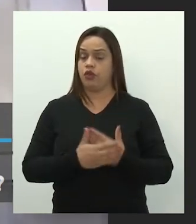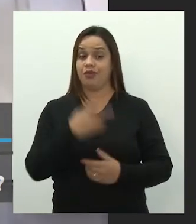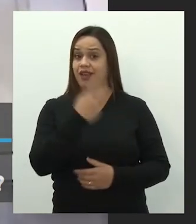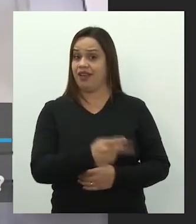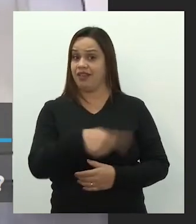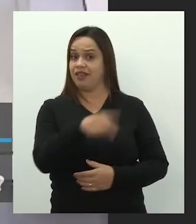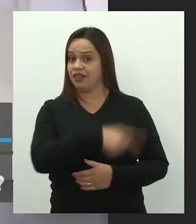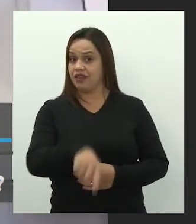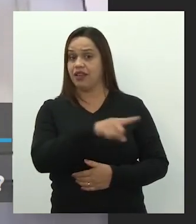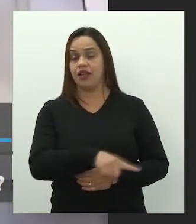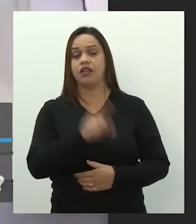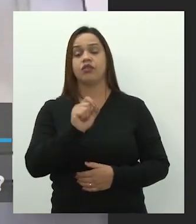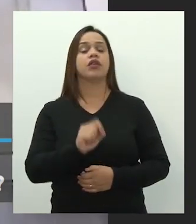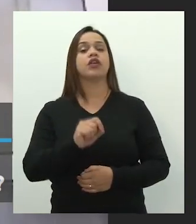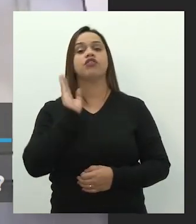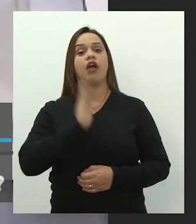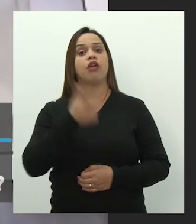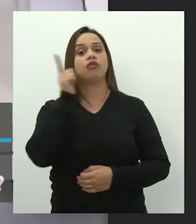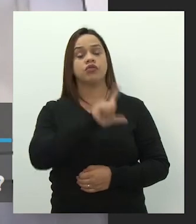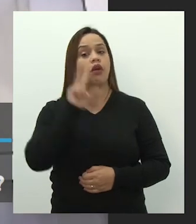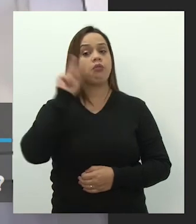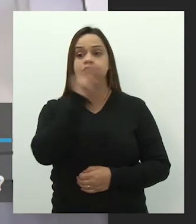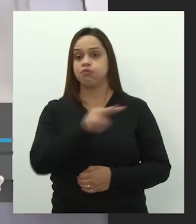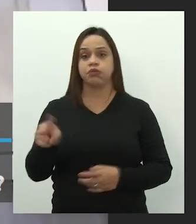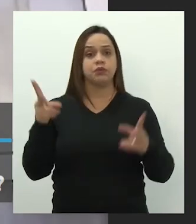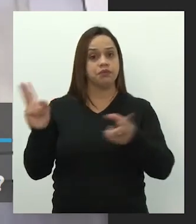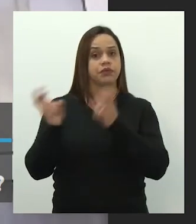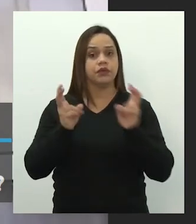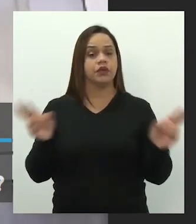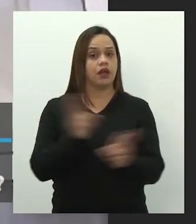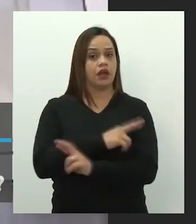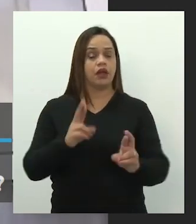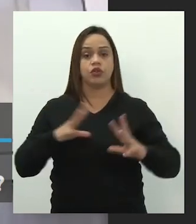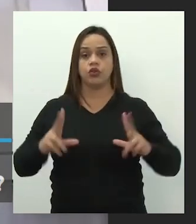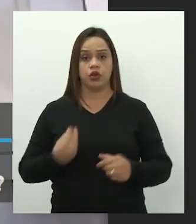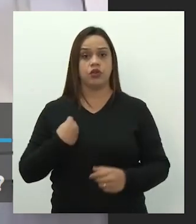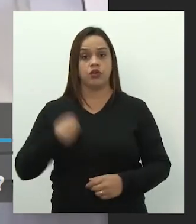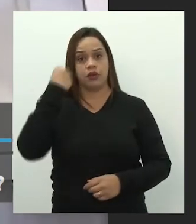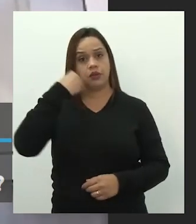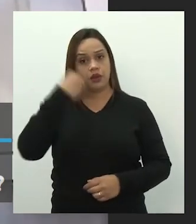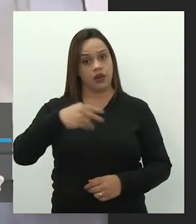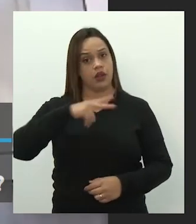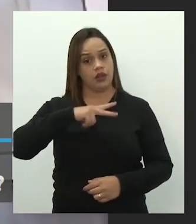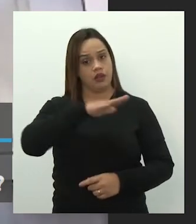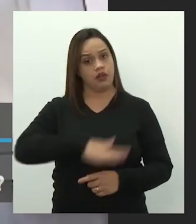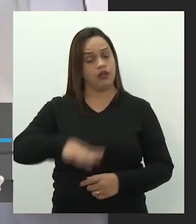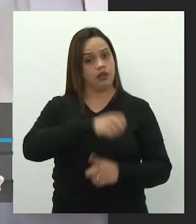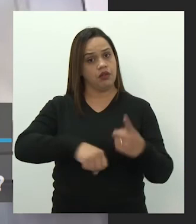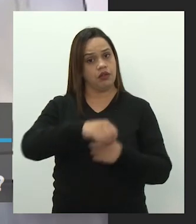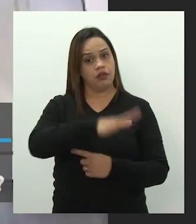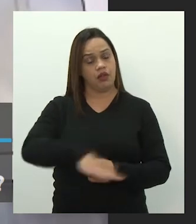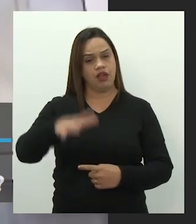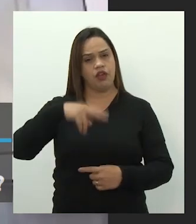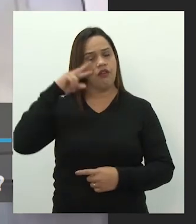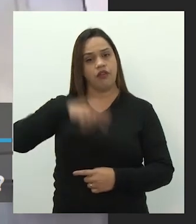eles mesmos estabeleçam essas relações com as vivências pessoais, facilitando o entendimento do tema.